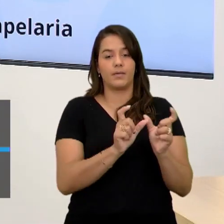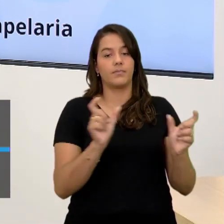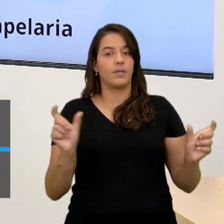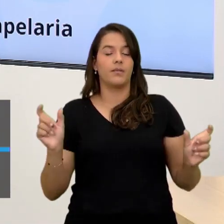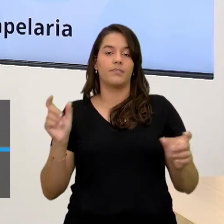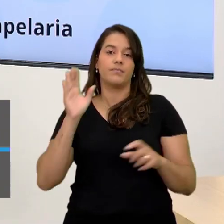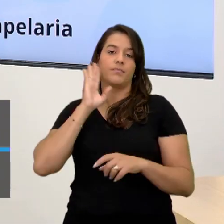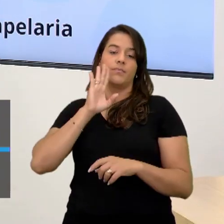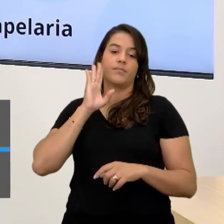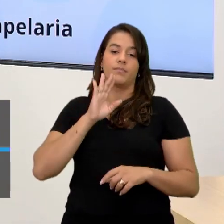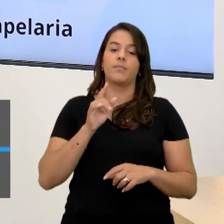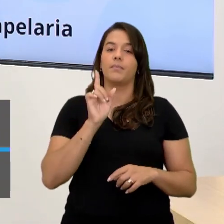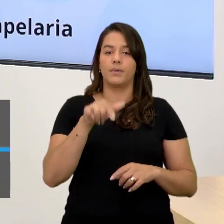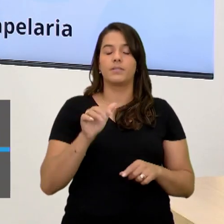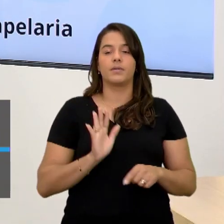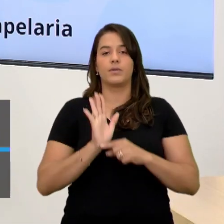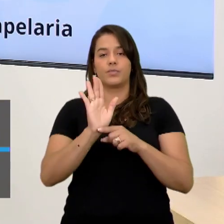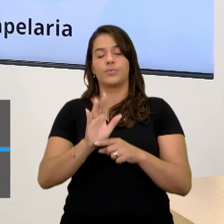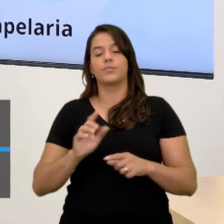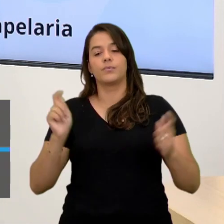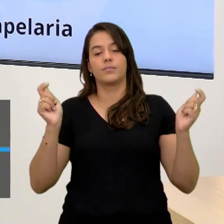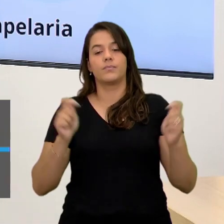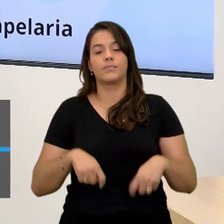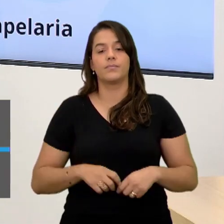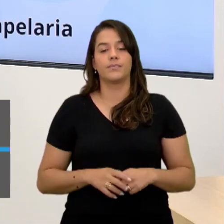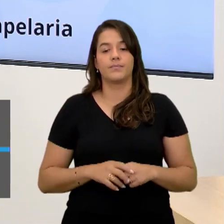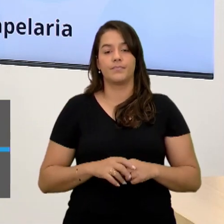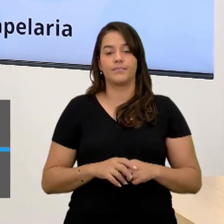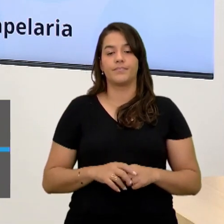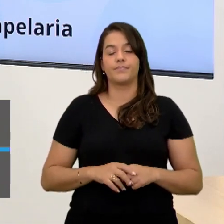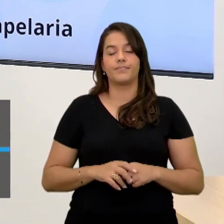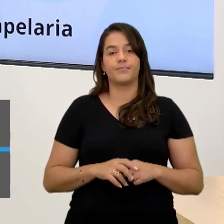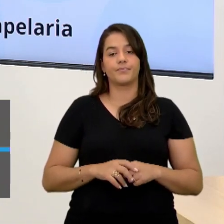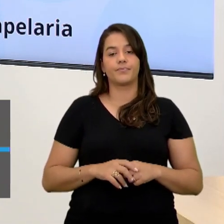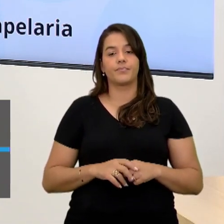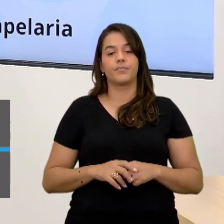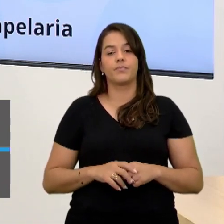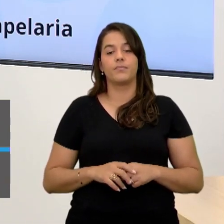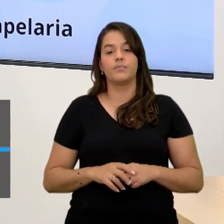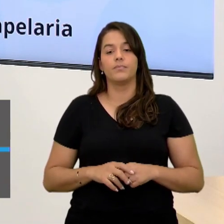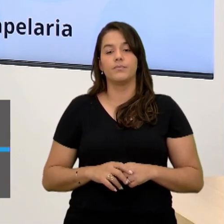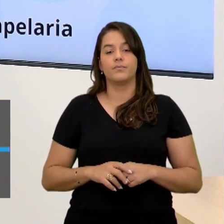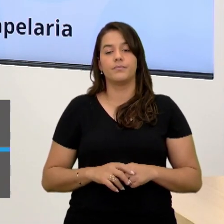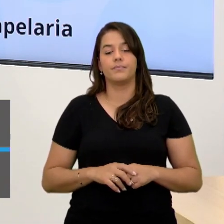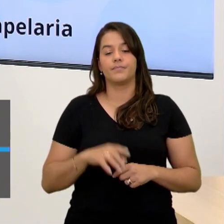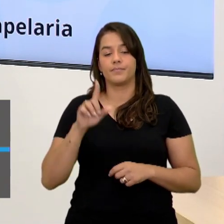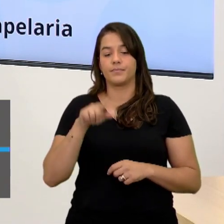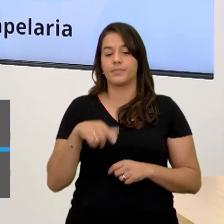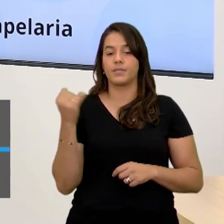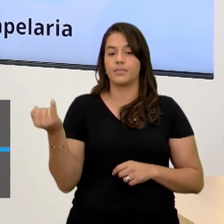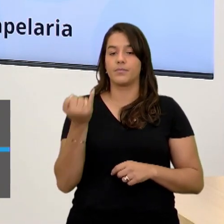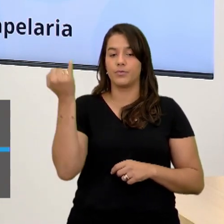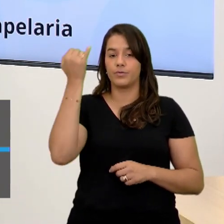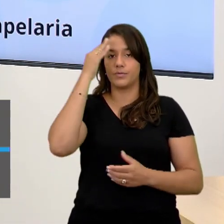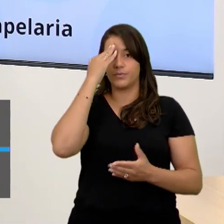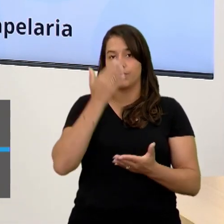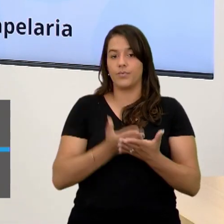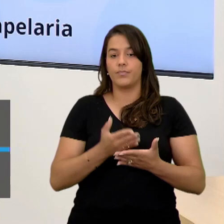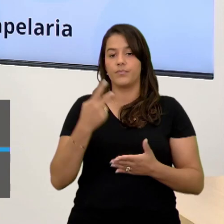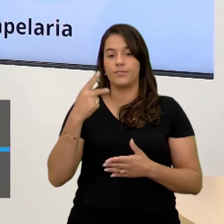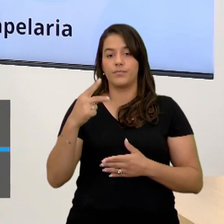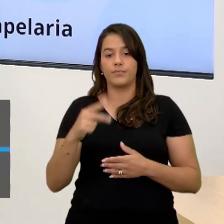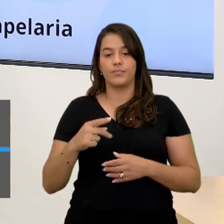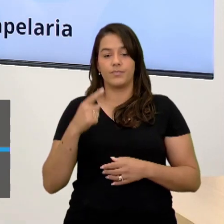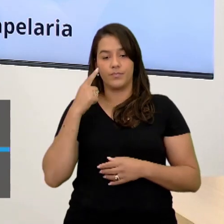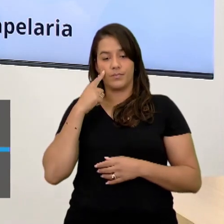legal. Mas ajudam sim, tá certo? Os tradutores lá, o Google Tradutor e tal. Mas, gente, é importante confiar no seu crivo. Ah,